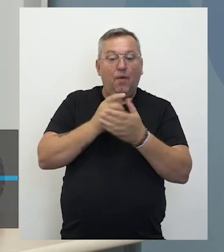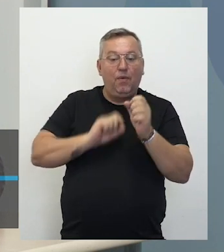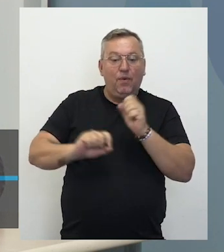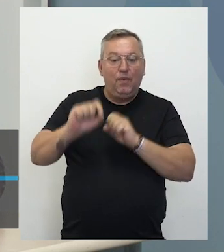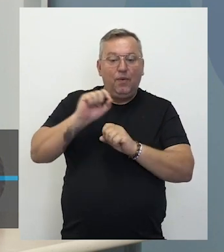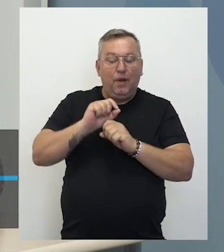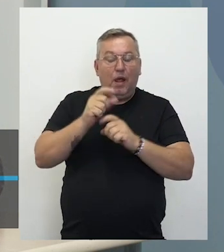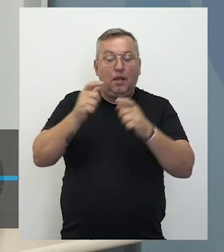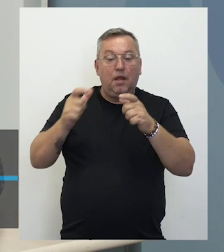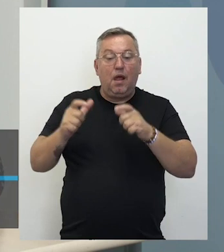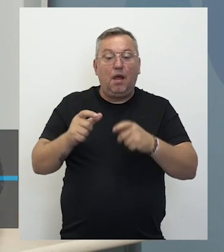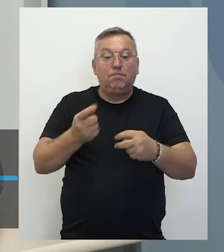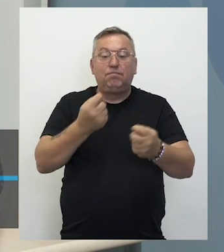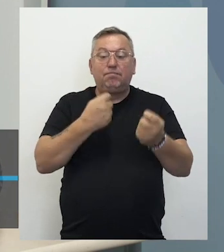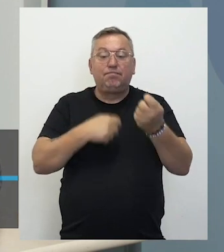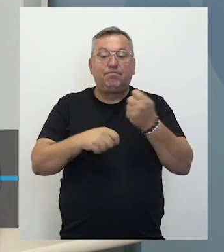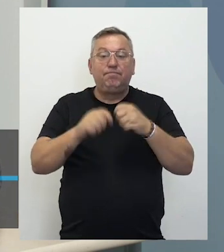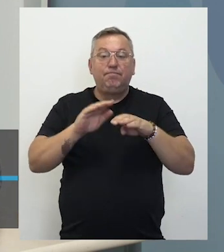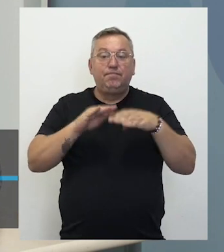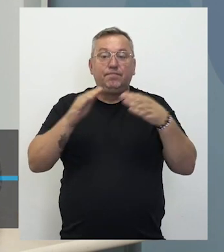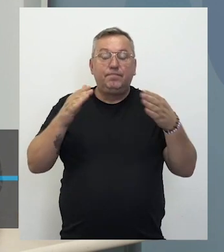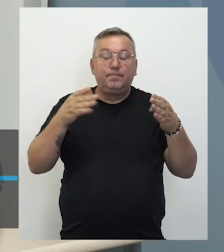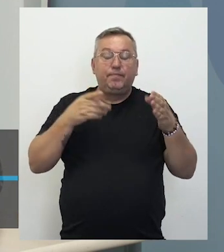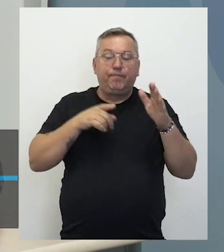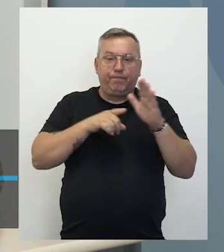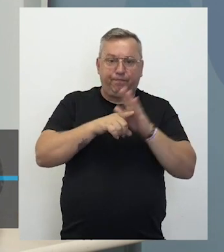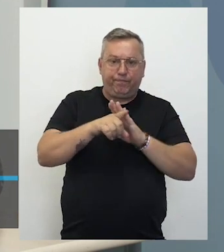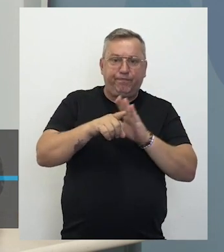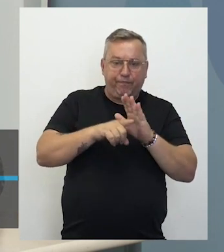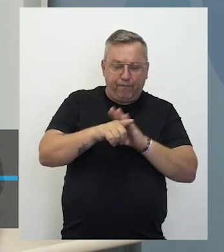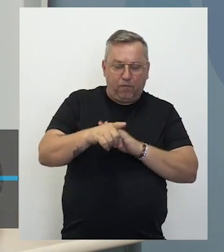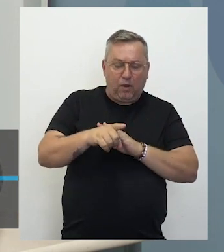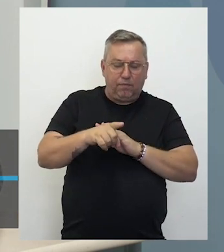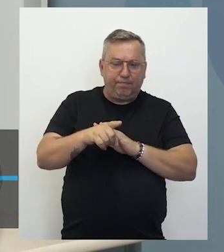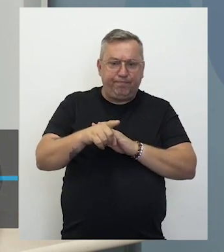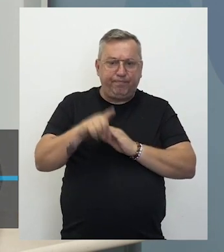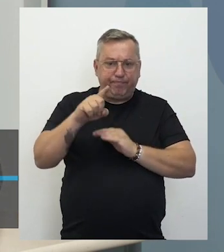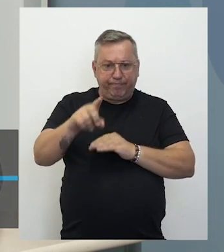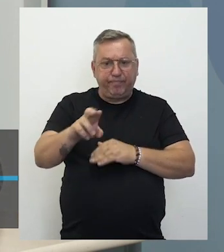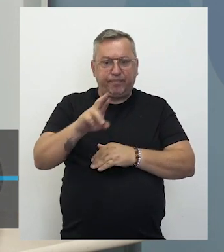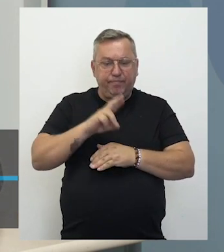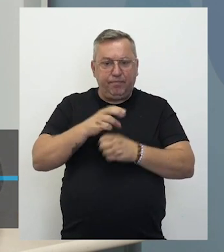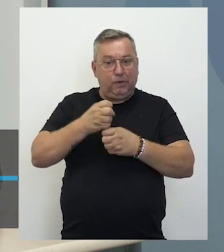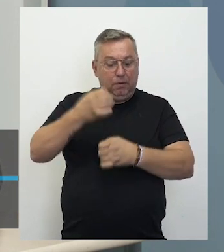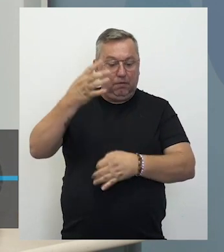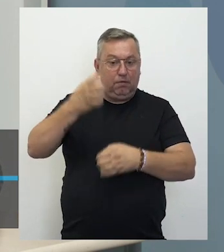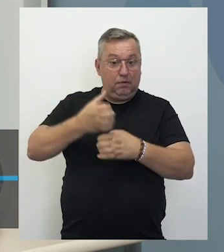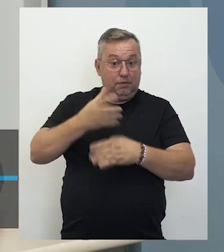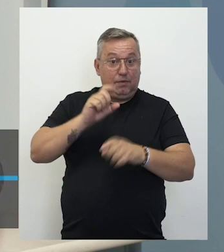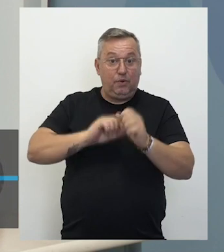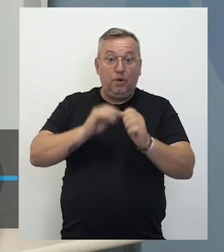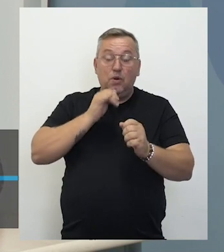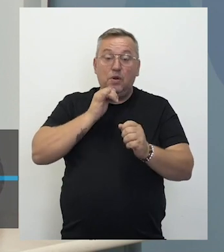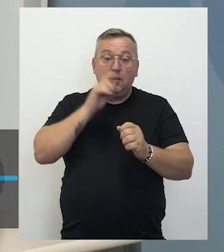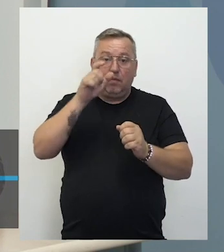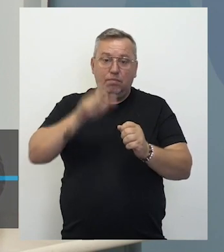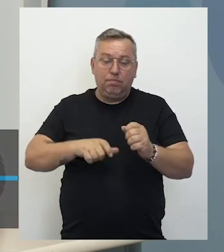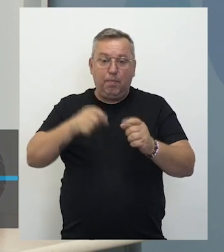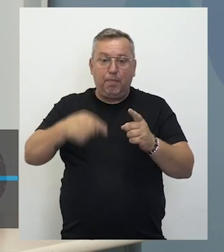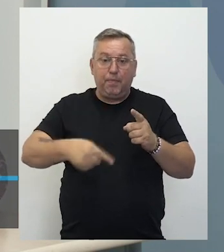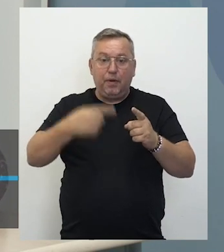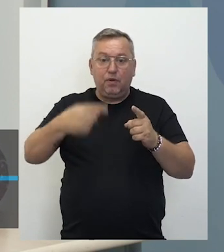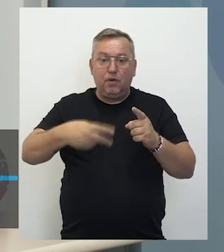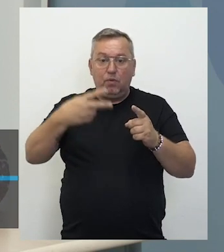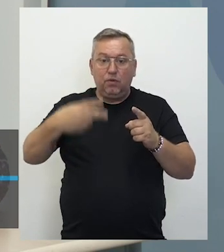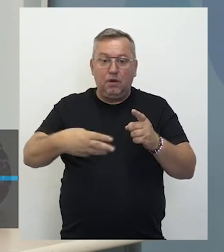da economia. Então, como deixamos para vocês uma sondagem, né, que era para você dar um exemplo de cada tipo de setor,